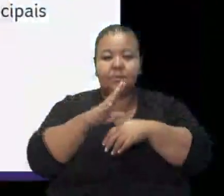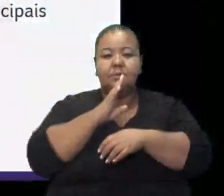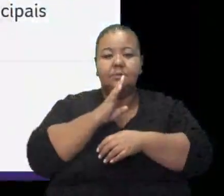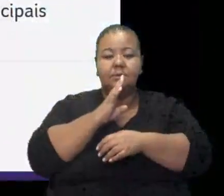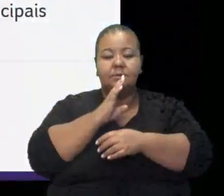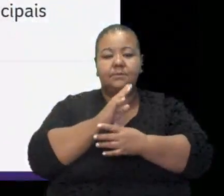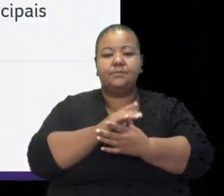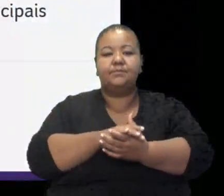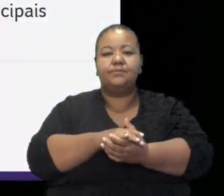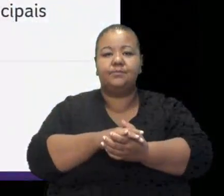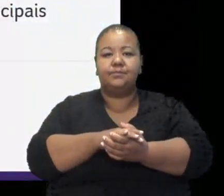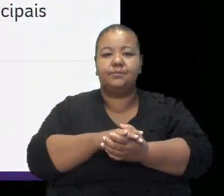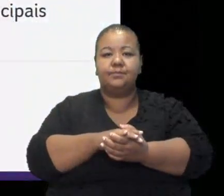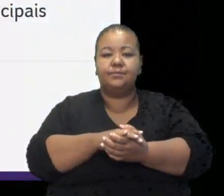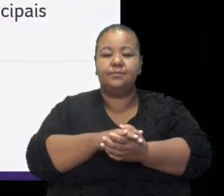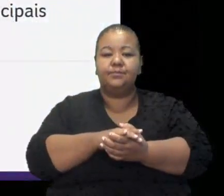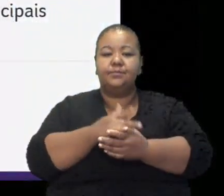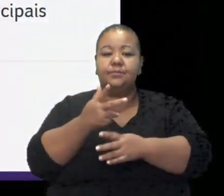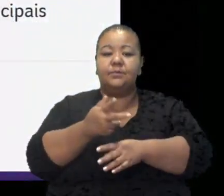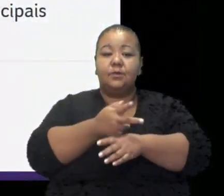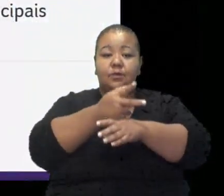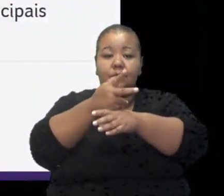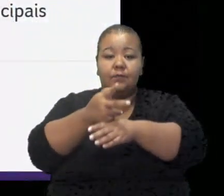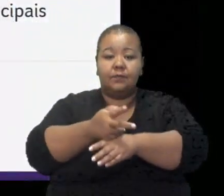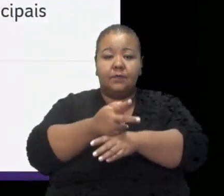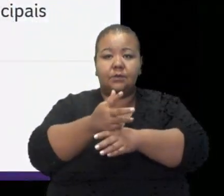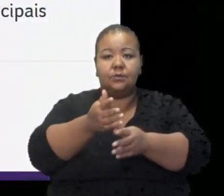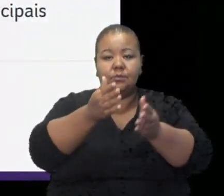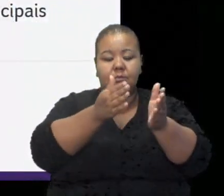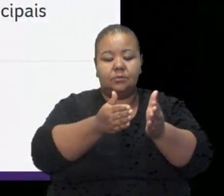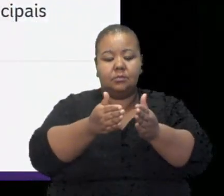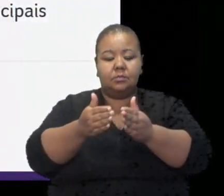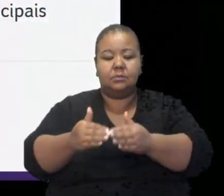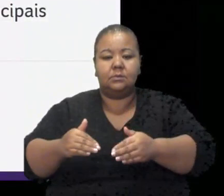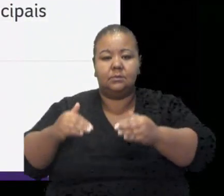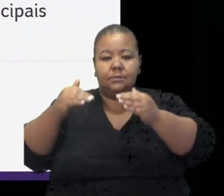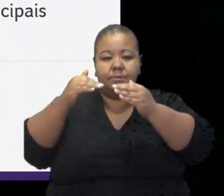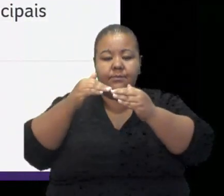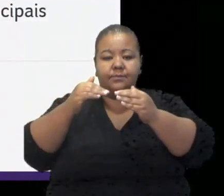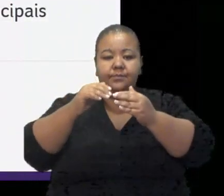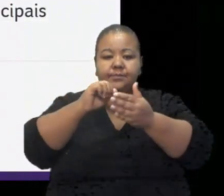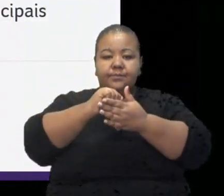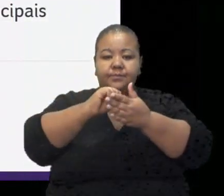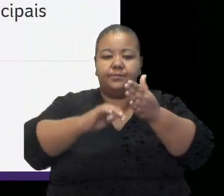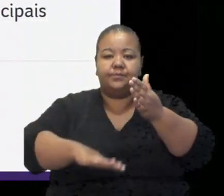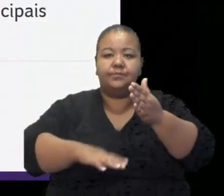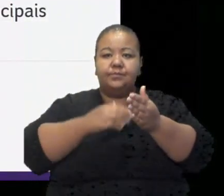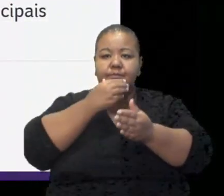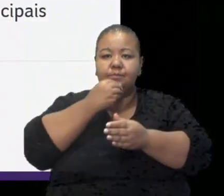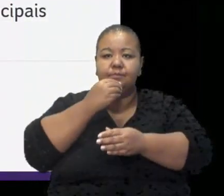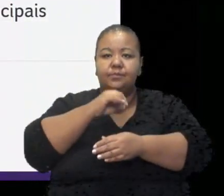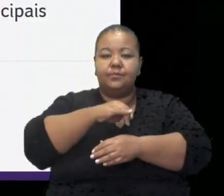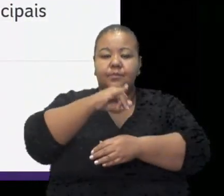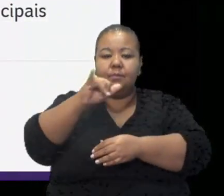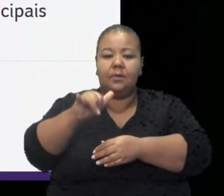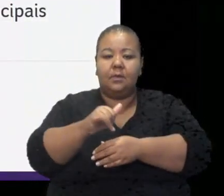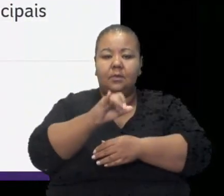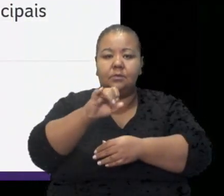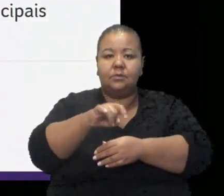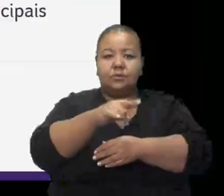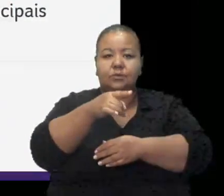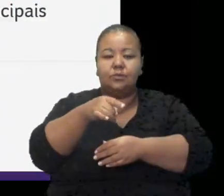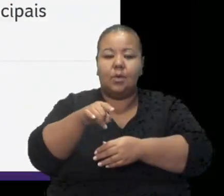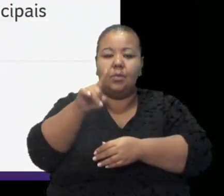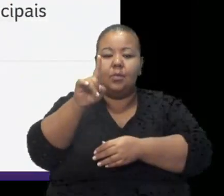conhecimento. E ela está aí, ó, o vídeo. Passos para padronizar as atividades do seu negócio. O João Roncati, que é o diretor do